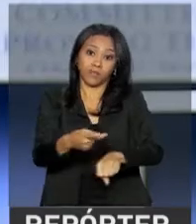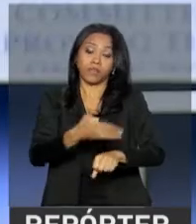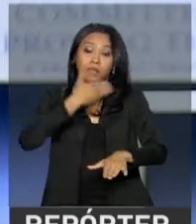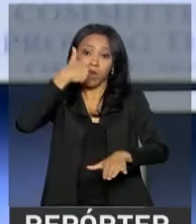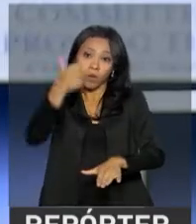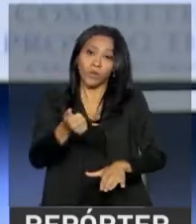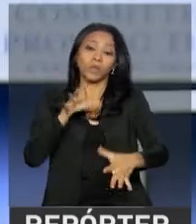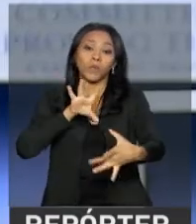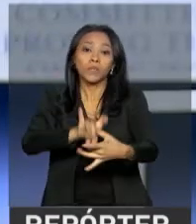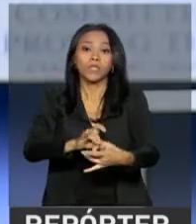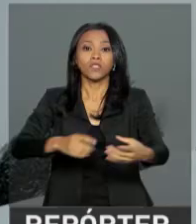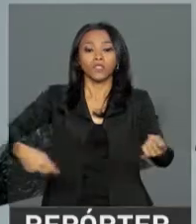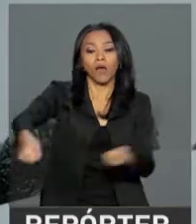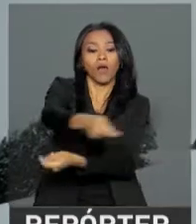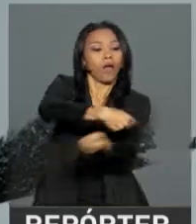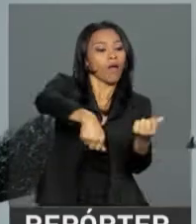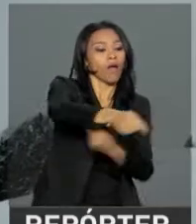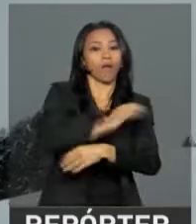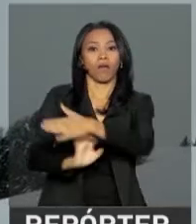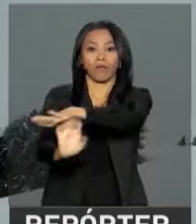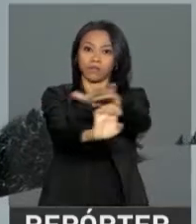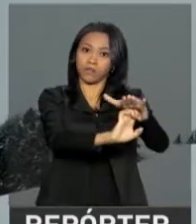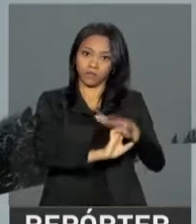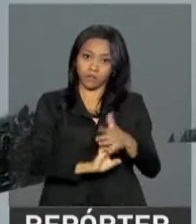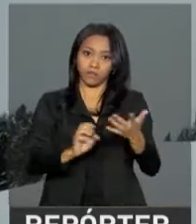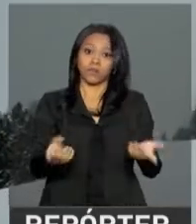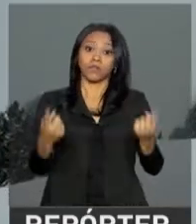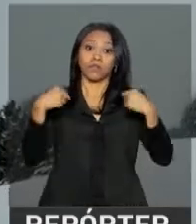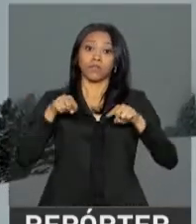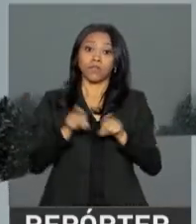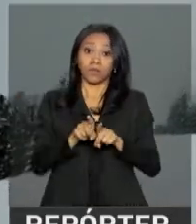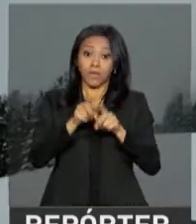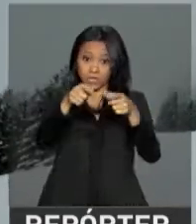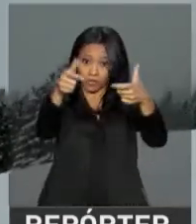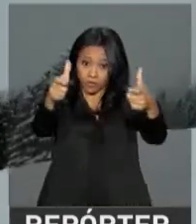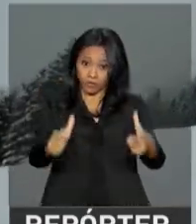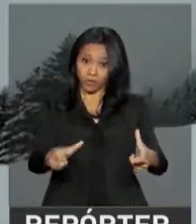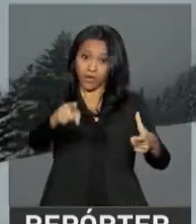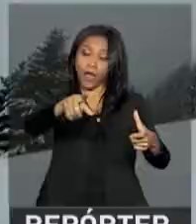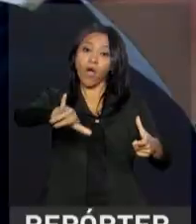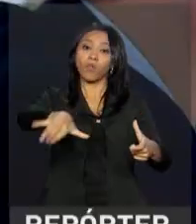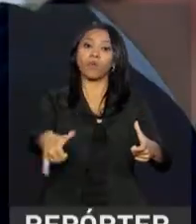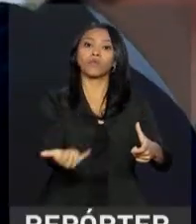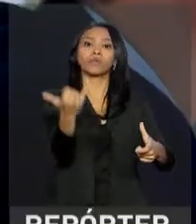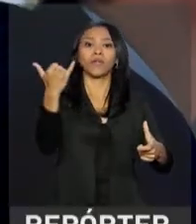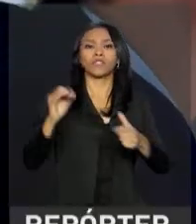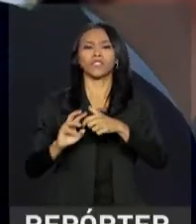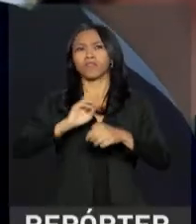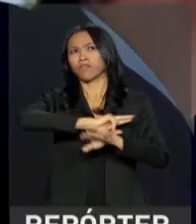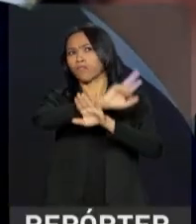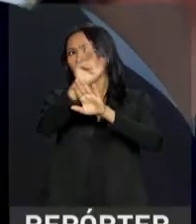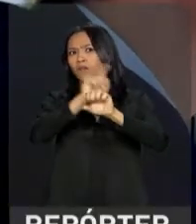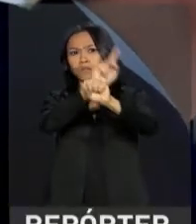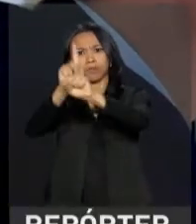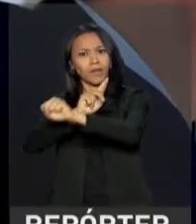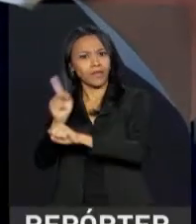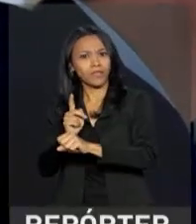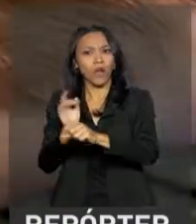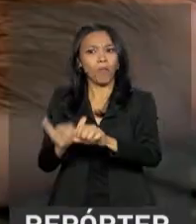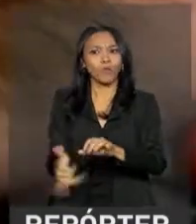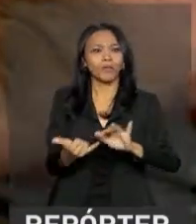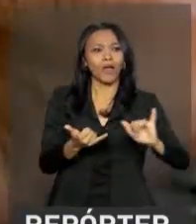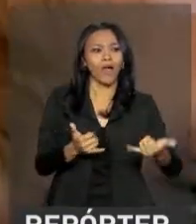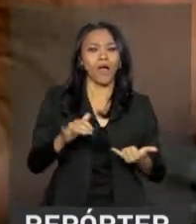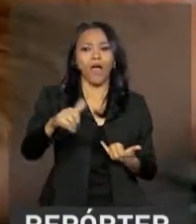ambiente de negócios do país da voz é também espaço para que países promovam oportunidades de negócios diretamente para